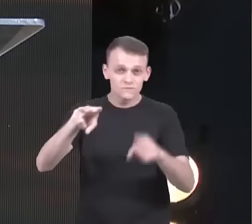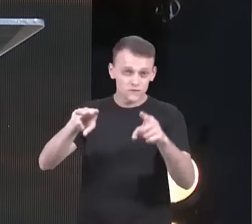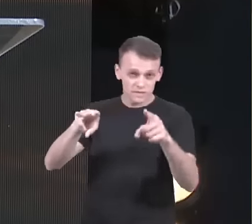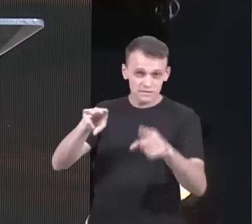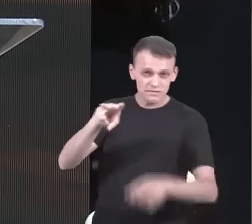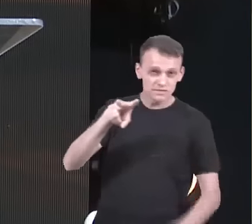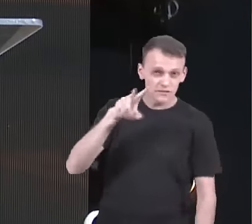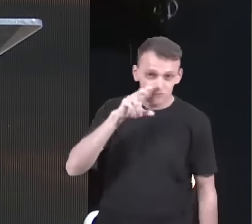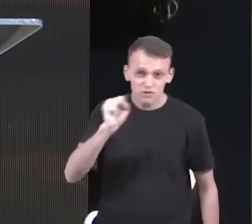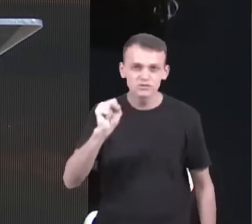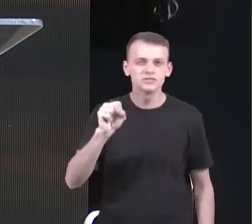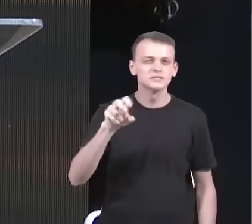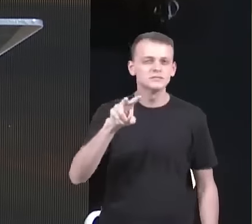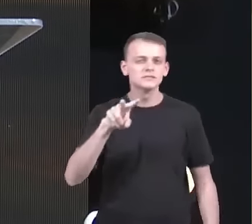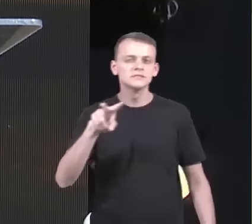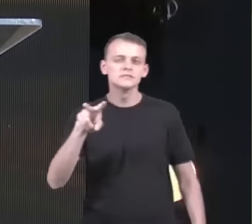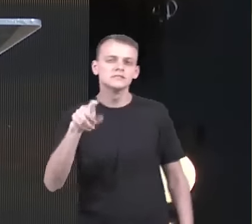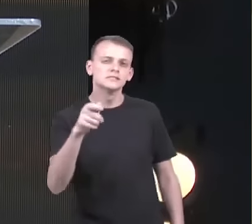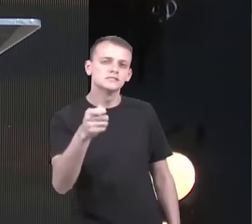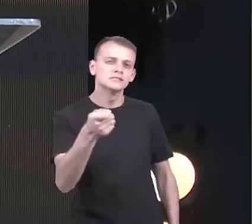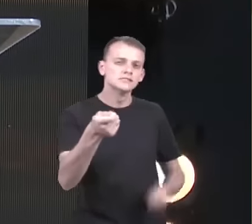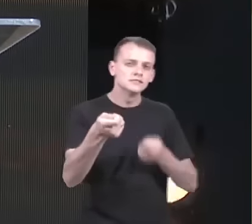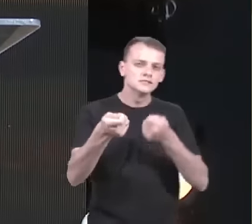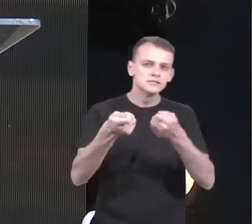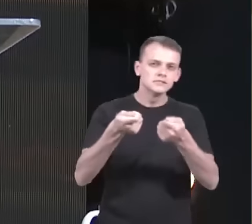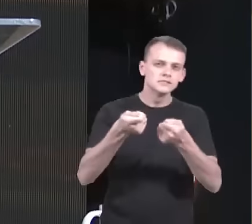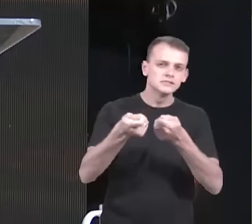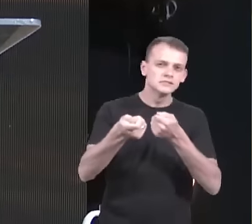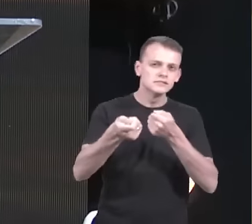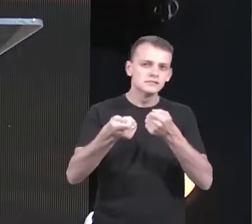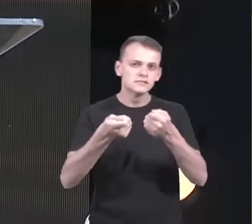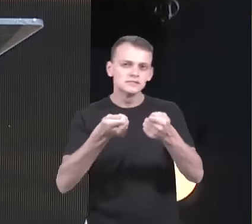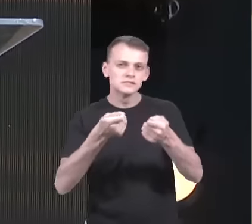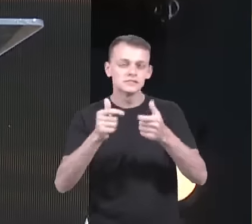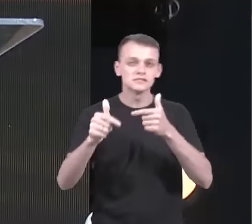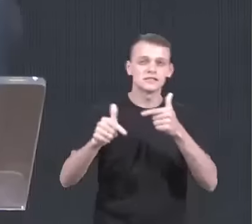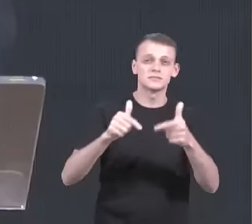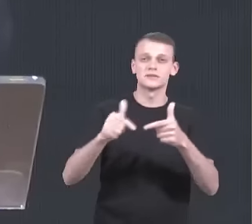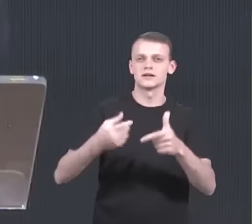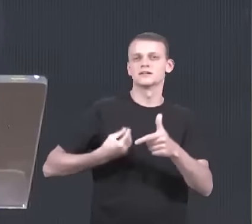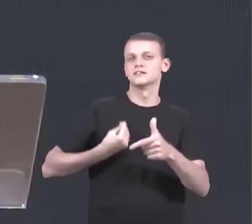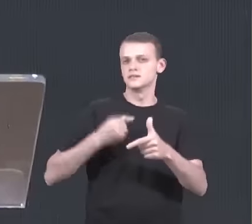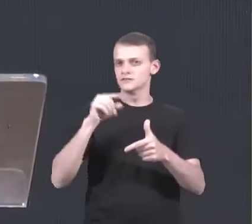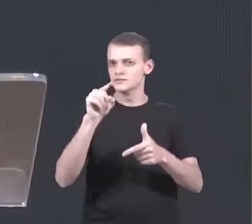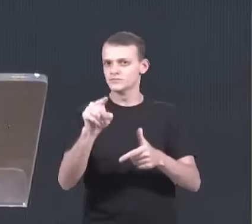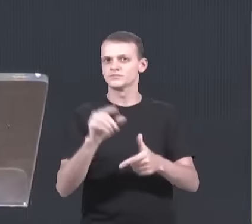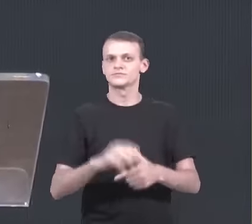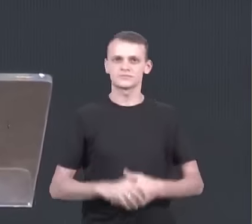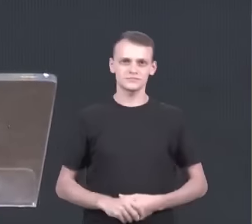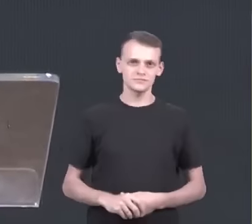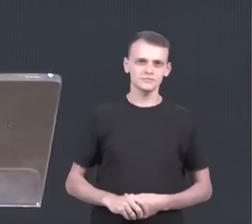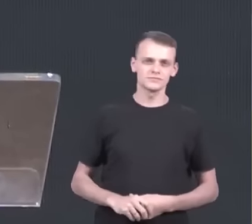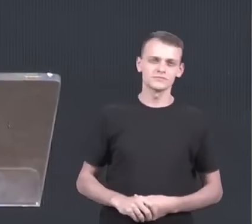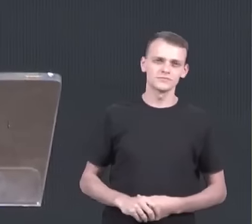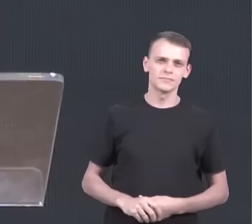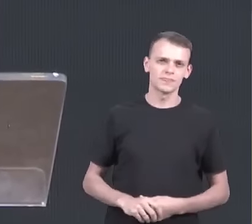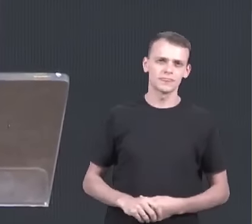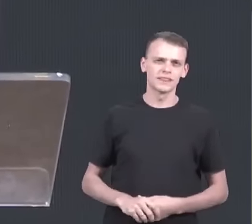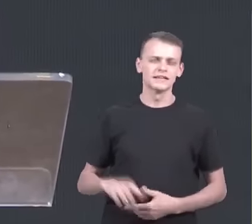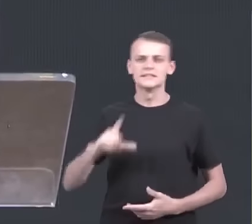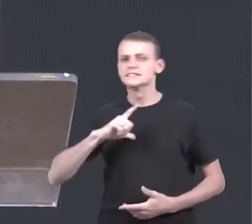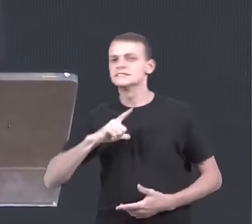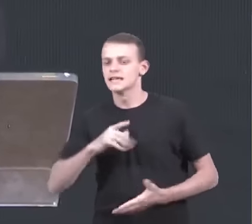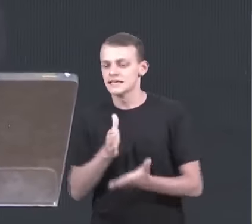a fim de lhe atacar e impedir a sua grande expressão, que seria então a derrocada do inferno naquela